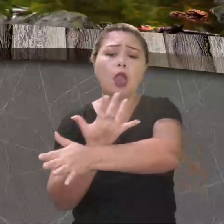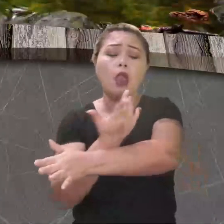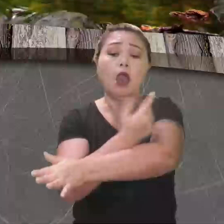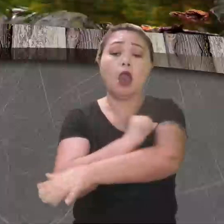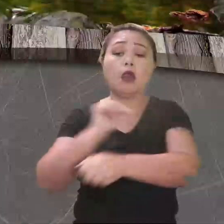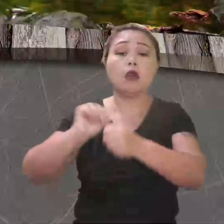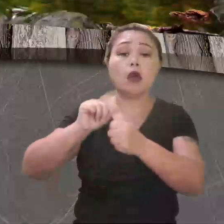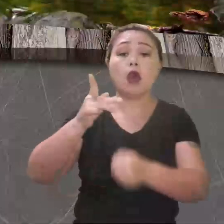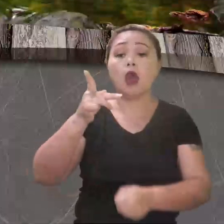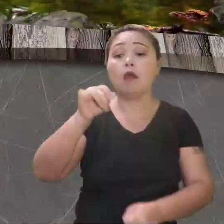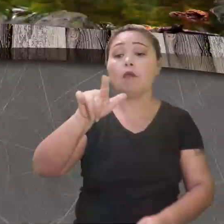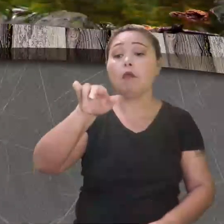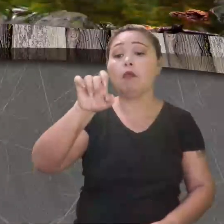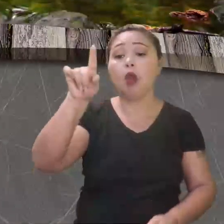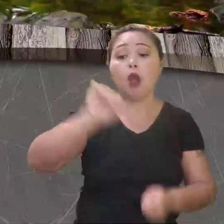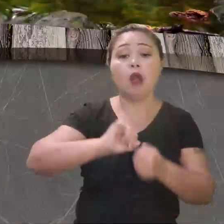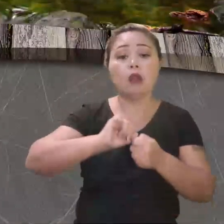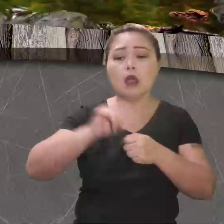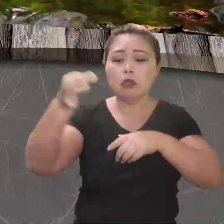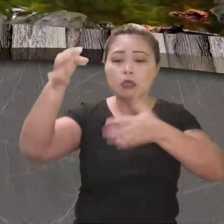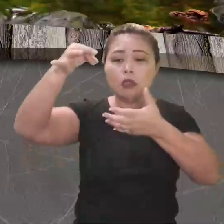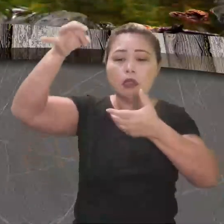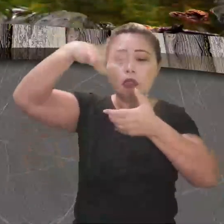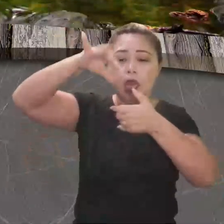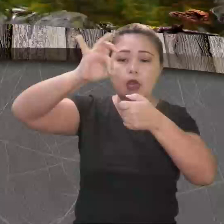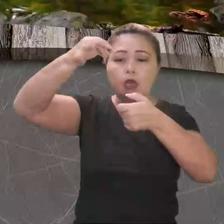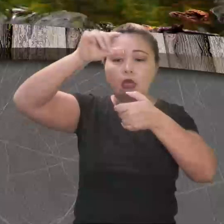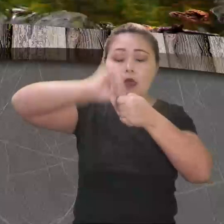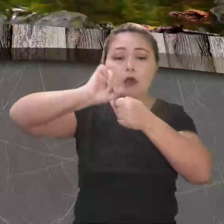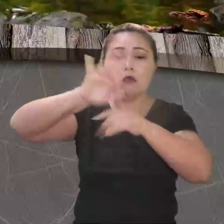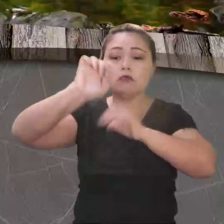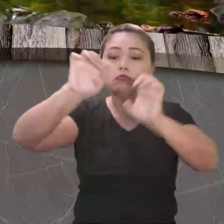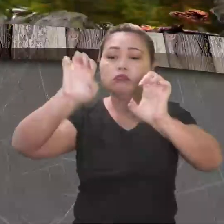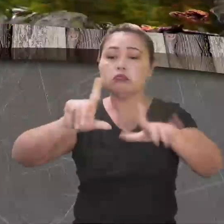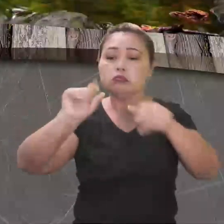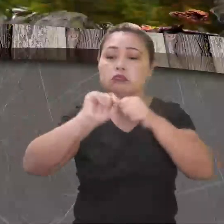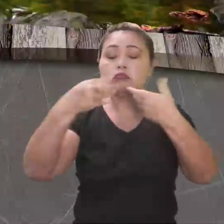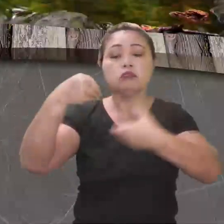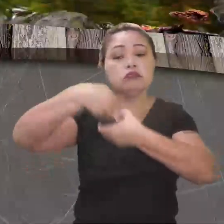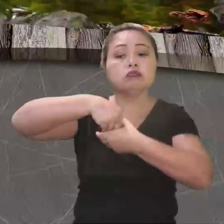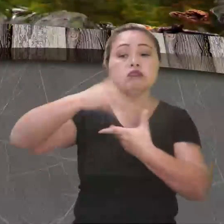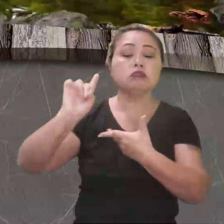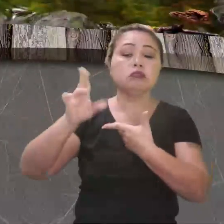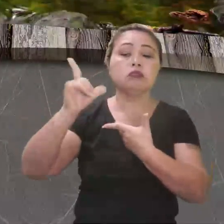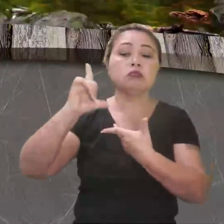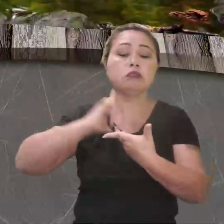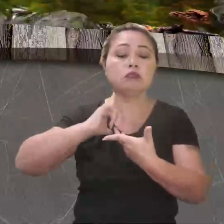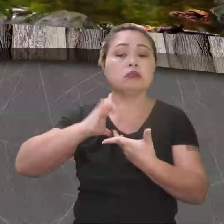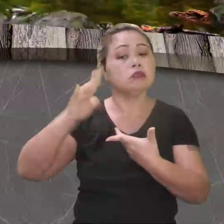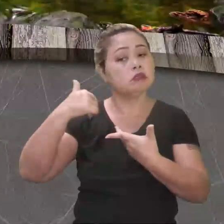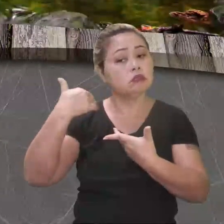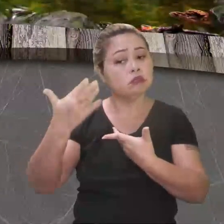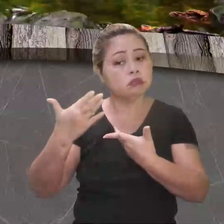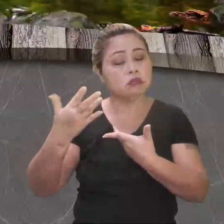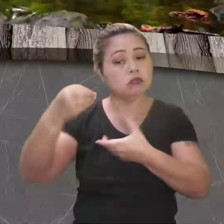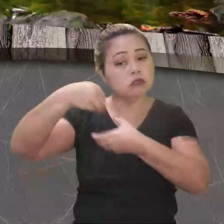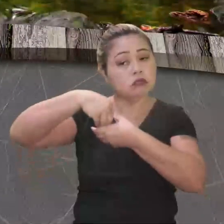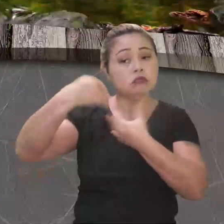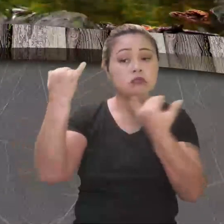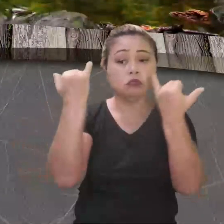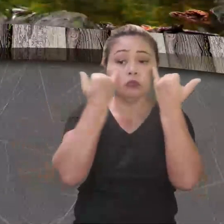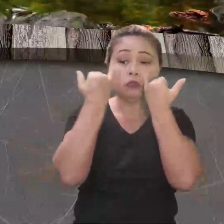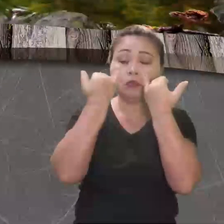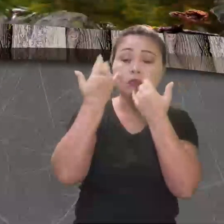fossilíferos de pólen. Lembra dos grãos de pólen? Pois é, estruturas que fazem parte ali, que carregam as